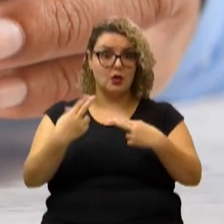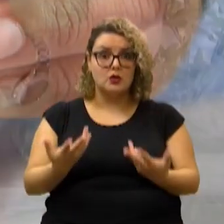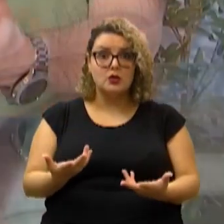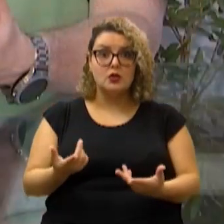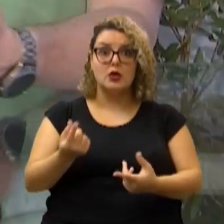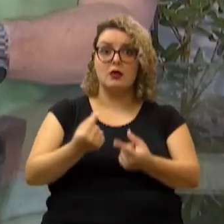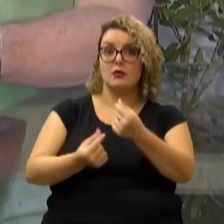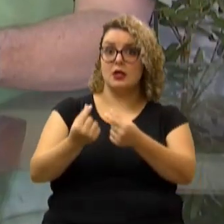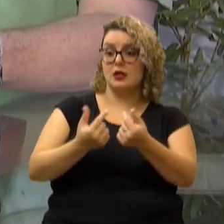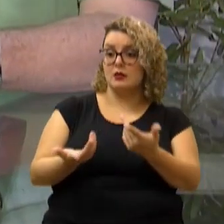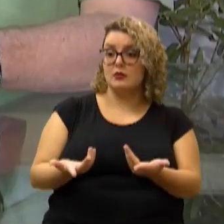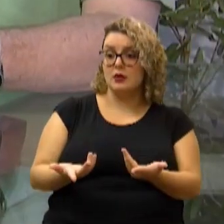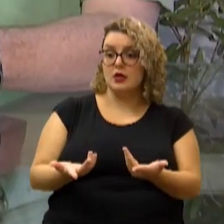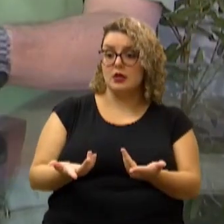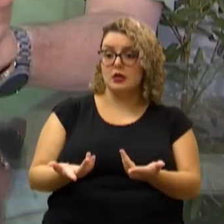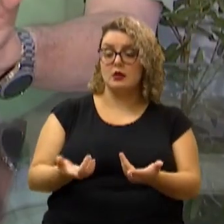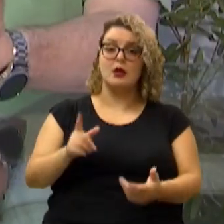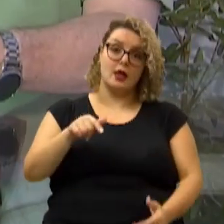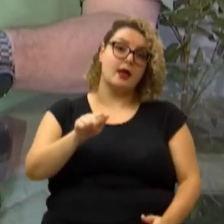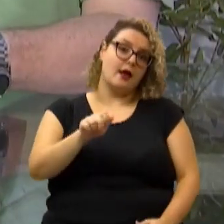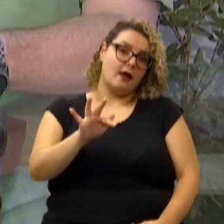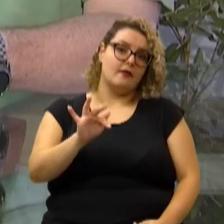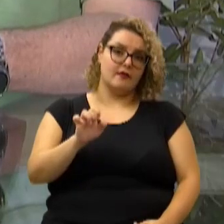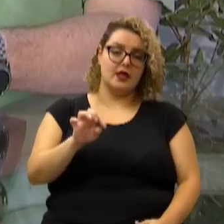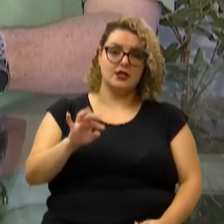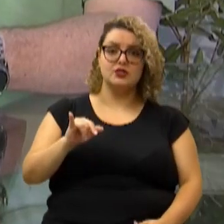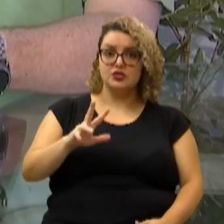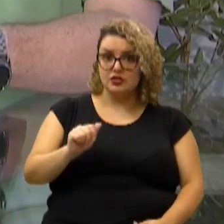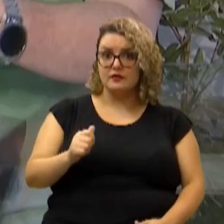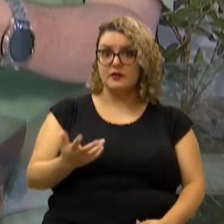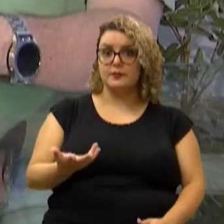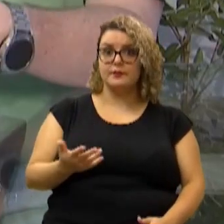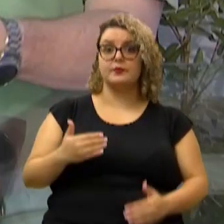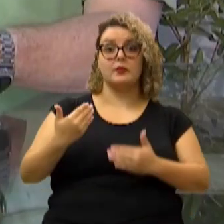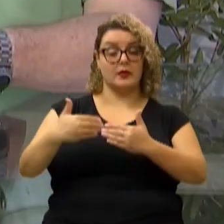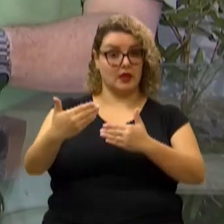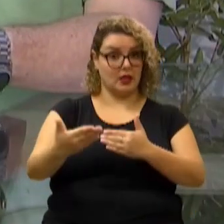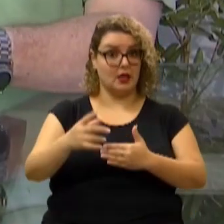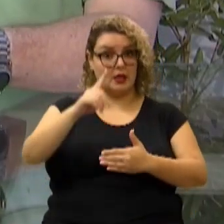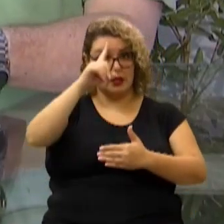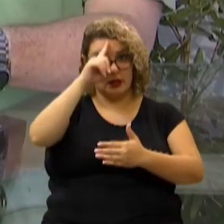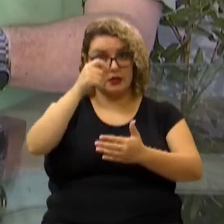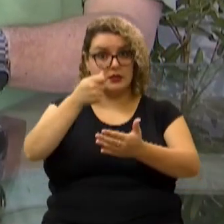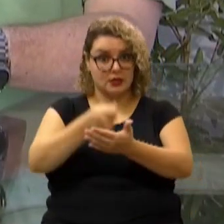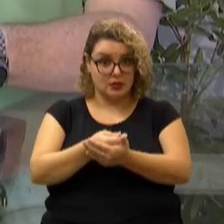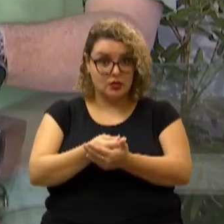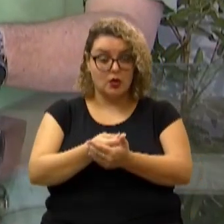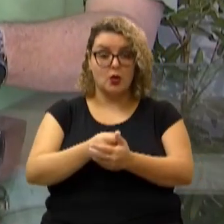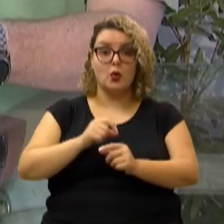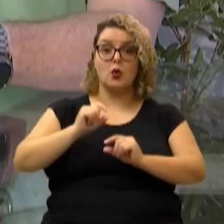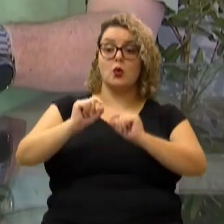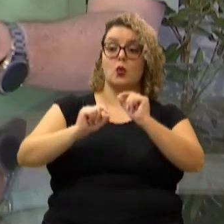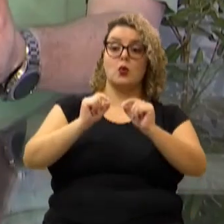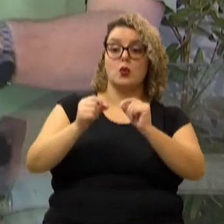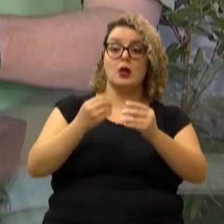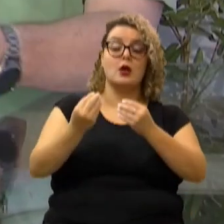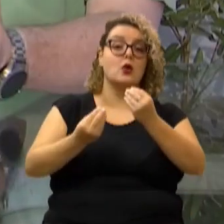relação financeira é uma relação afetiva a partir daí a gente precisa determinar